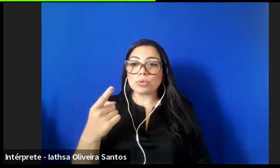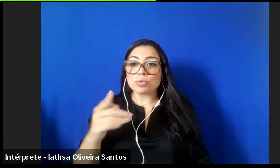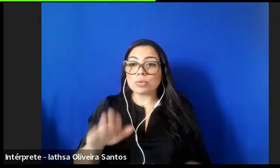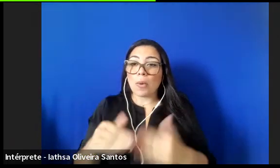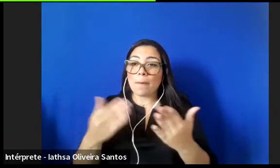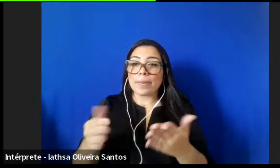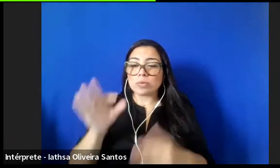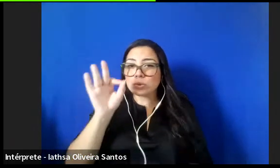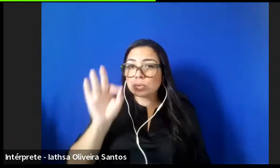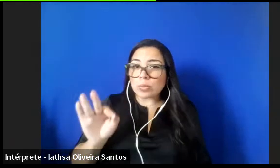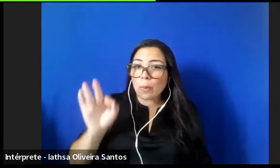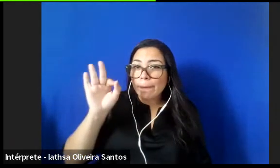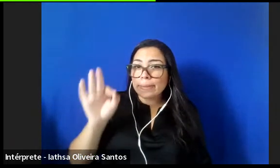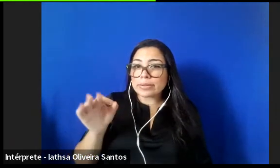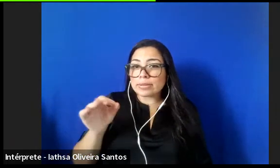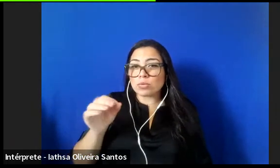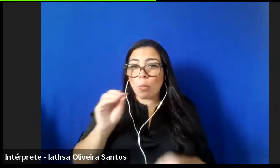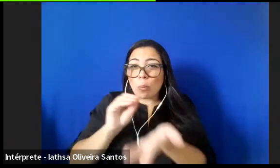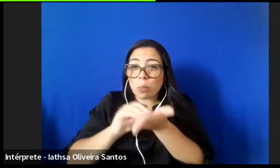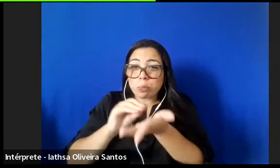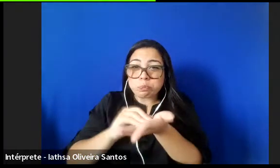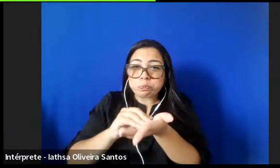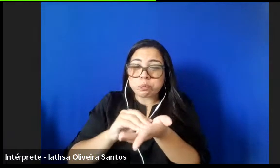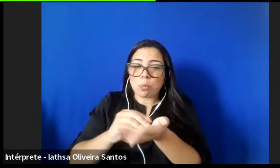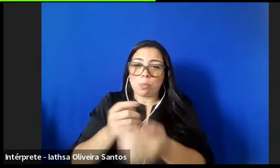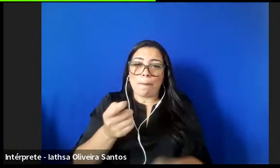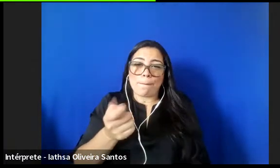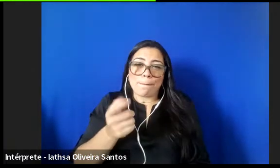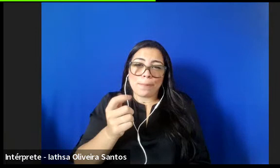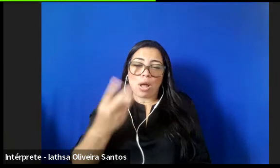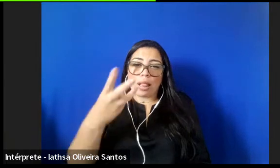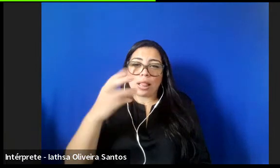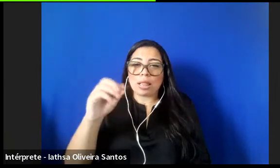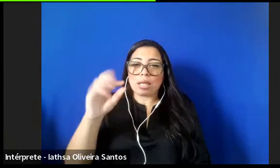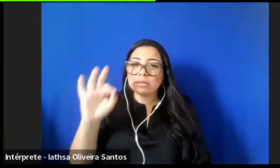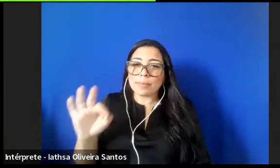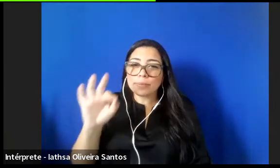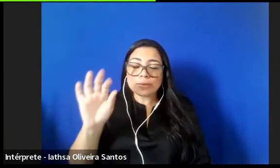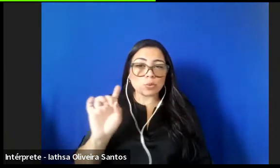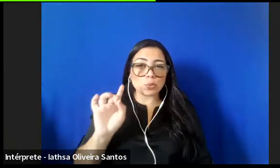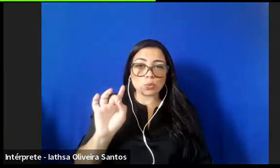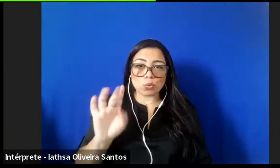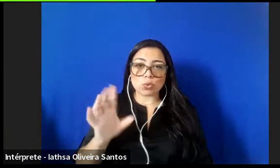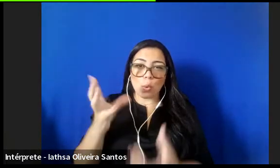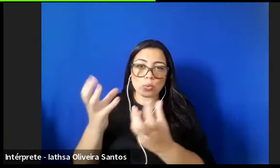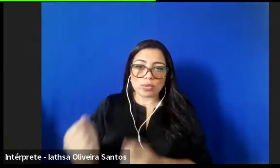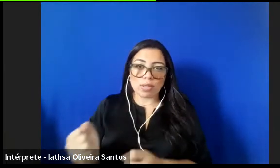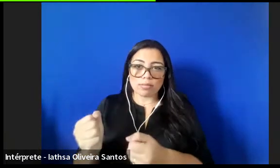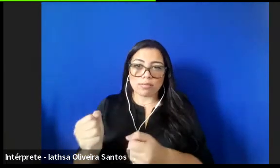de participação tenha sido muito baixo, né? Em torno de 30%, né? 30%.